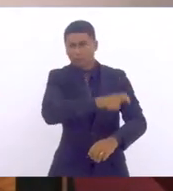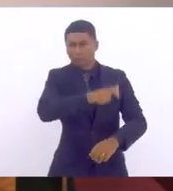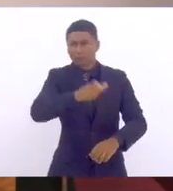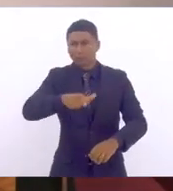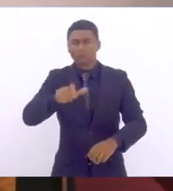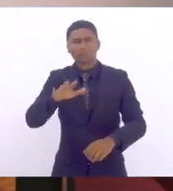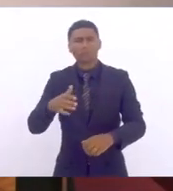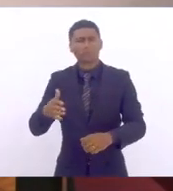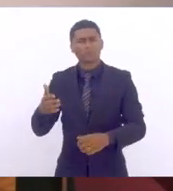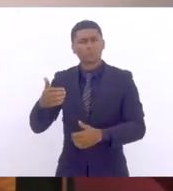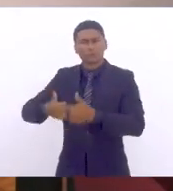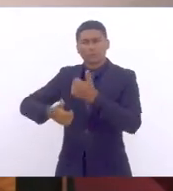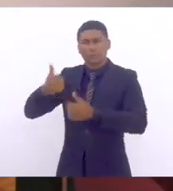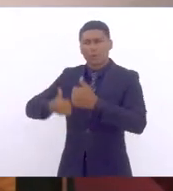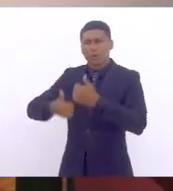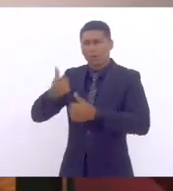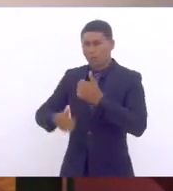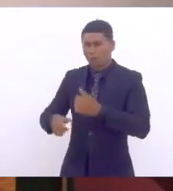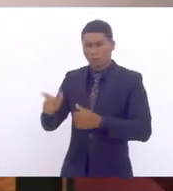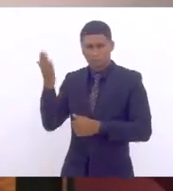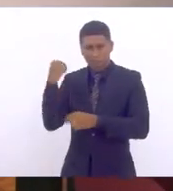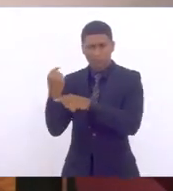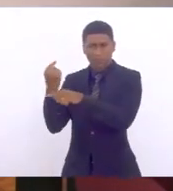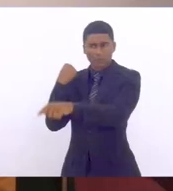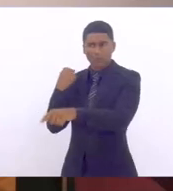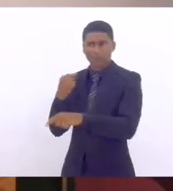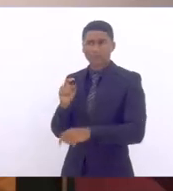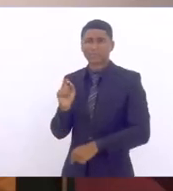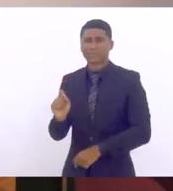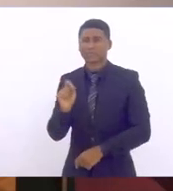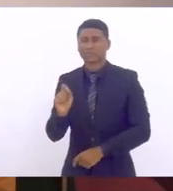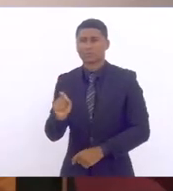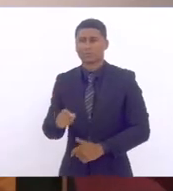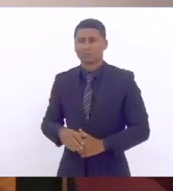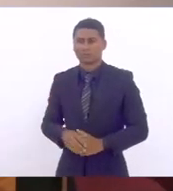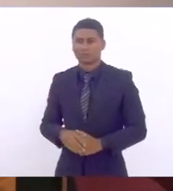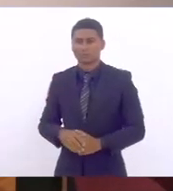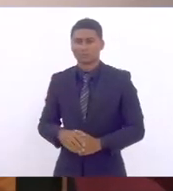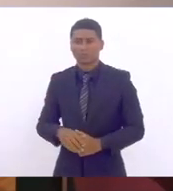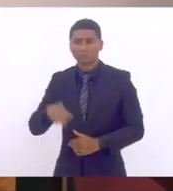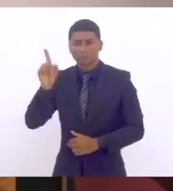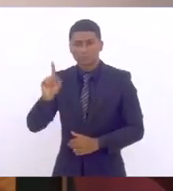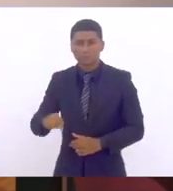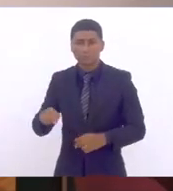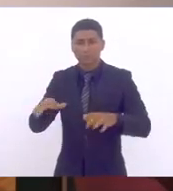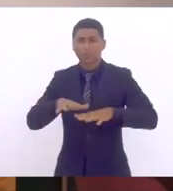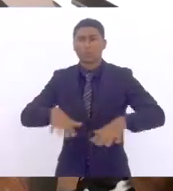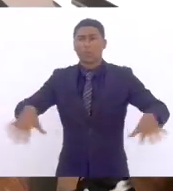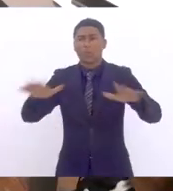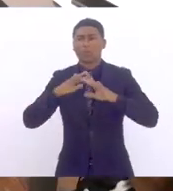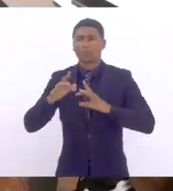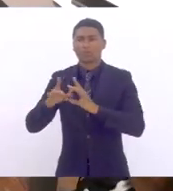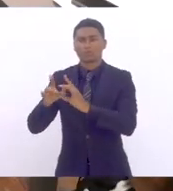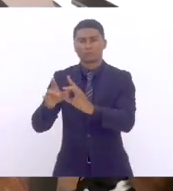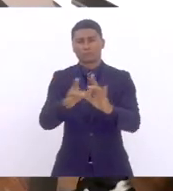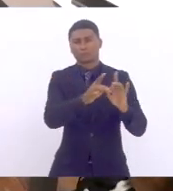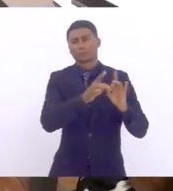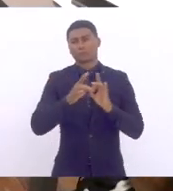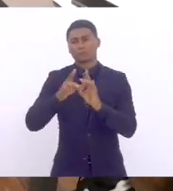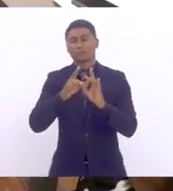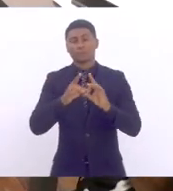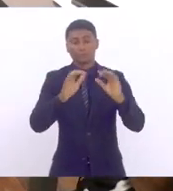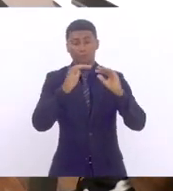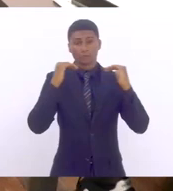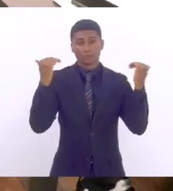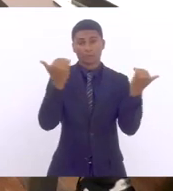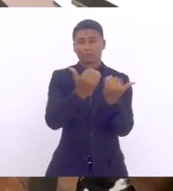é outra, gente. A essência do futebol é a união de todos. No Maracanã, eu cansei